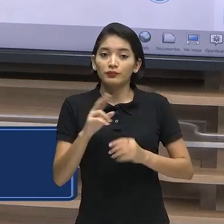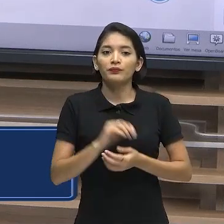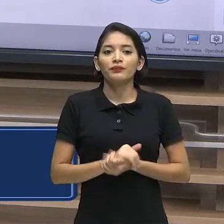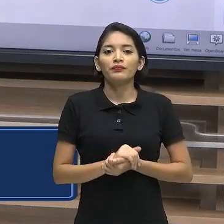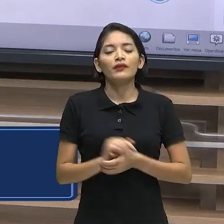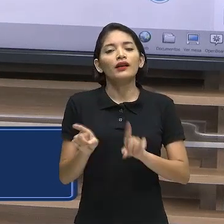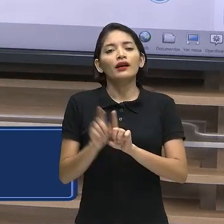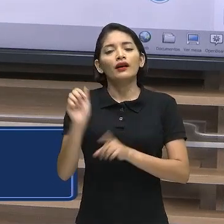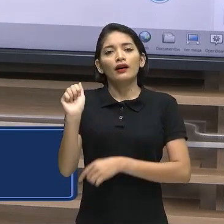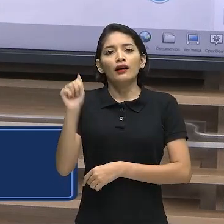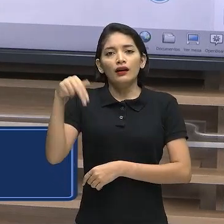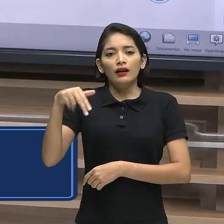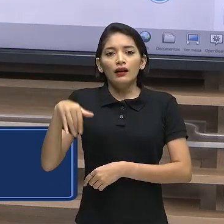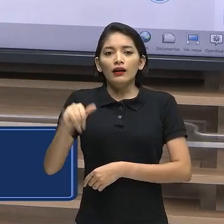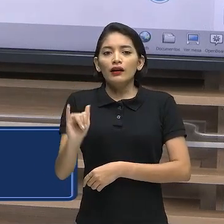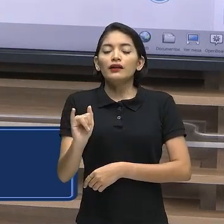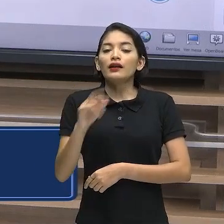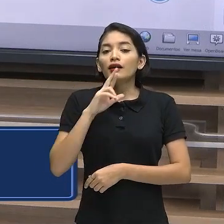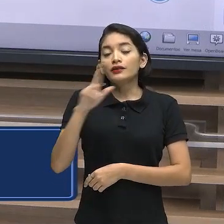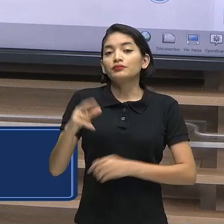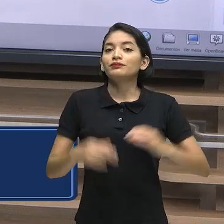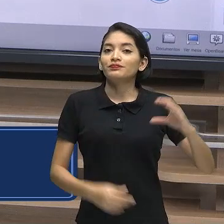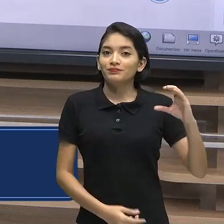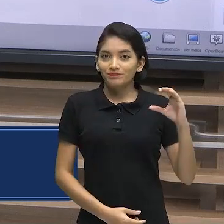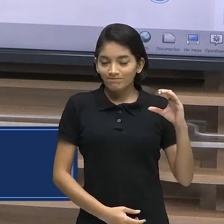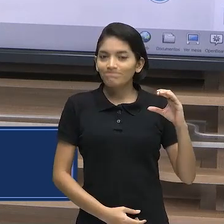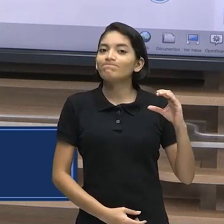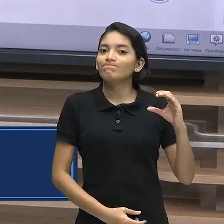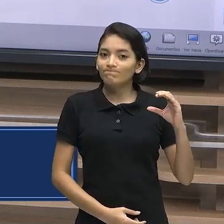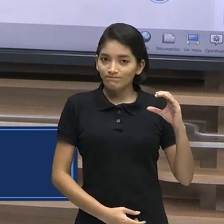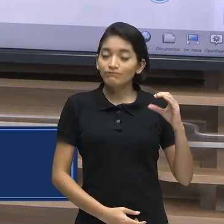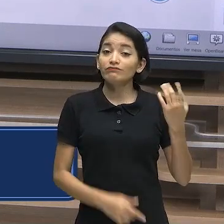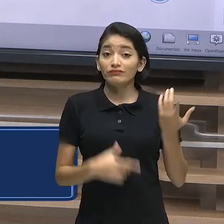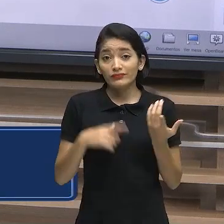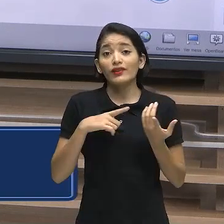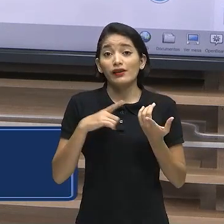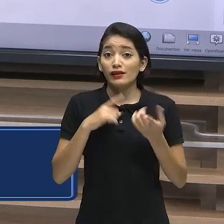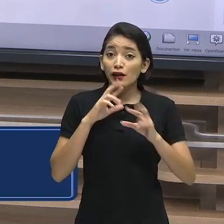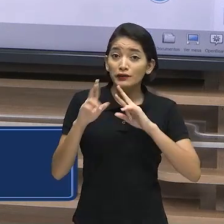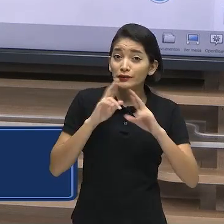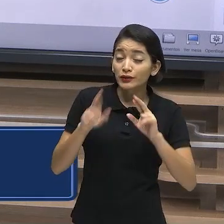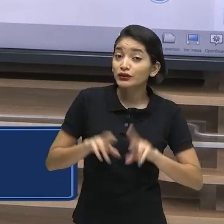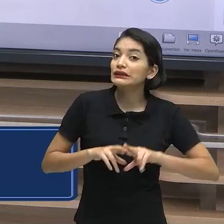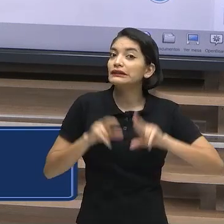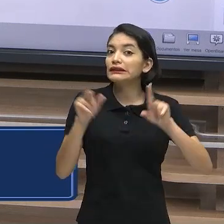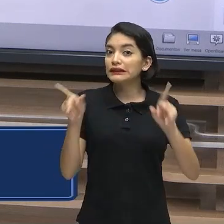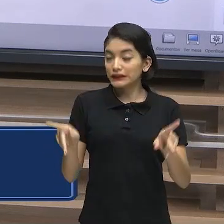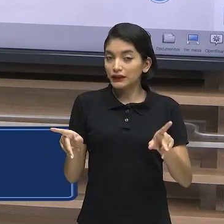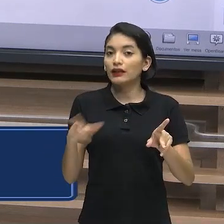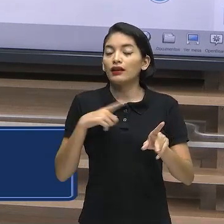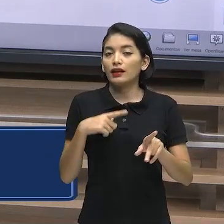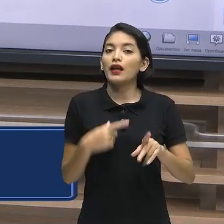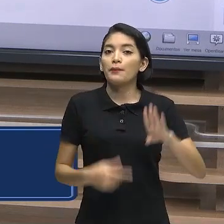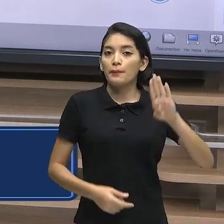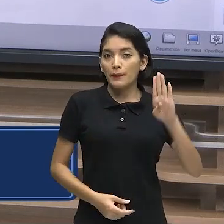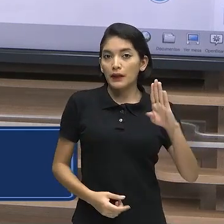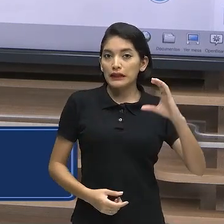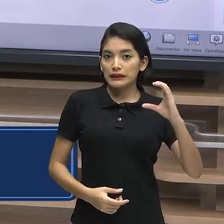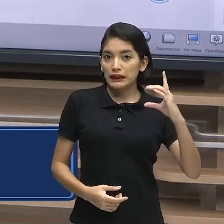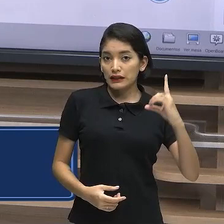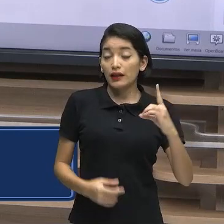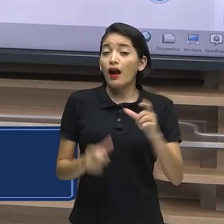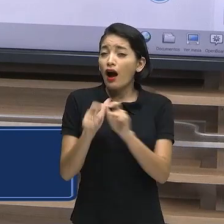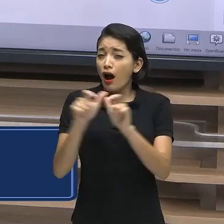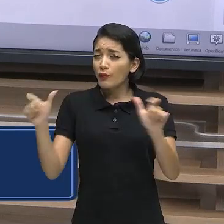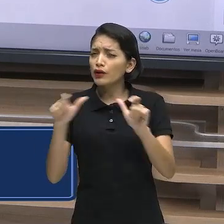Anne Caroline marcou a letra C, né? Então a gente tem alternativas diferentes, apareceu B, C e D. A grande maioria marcou